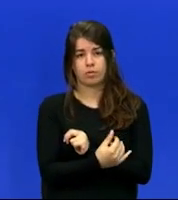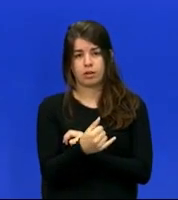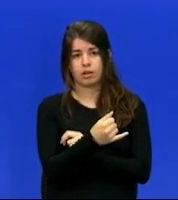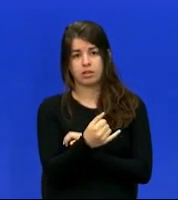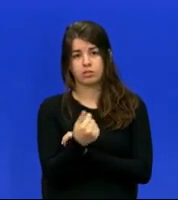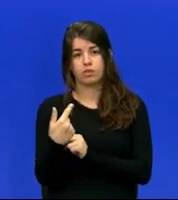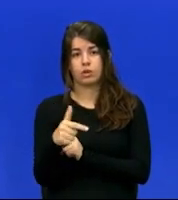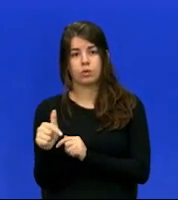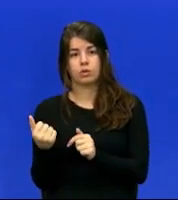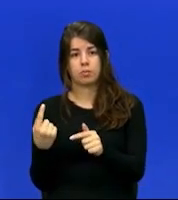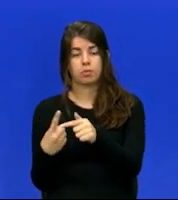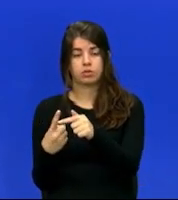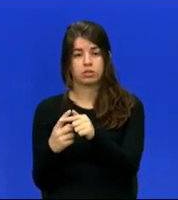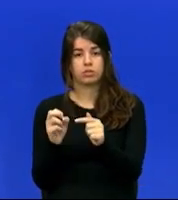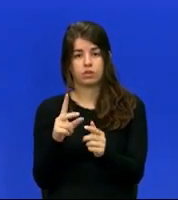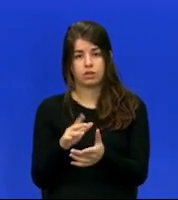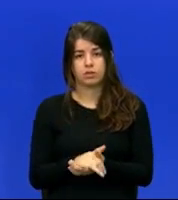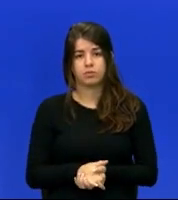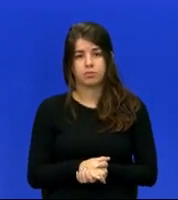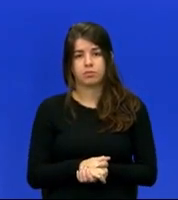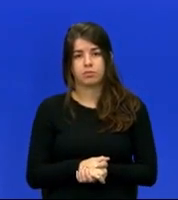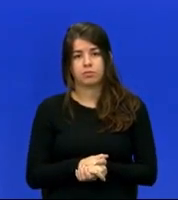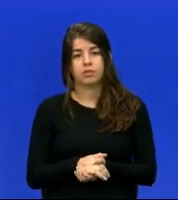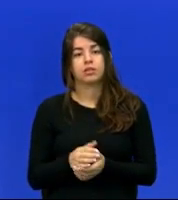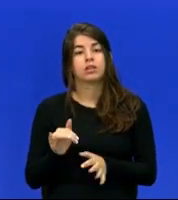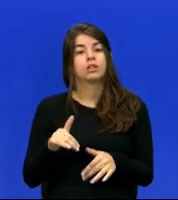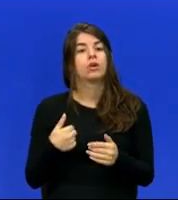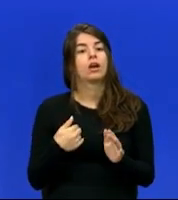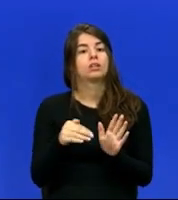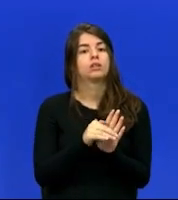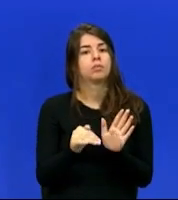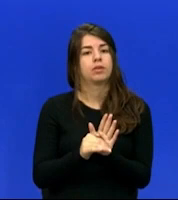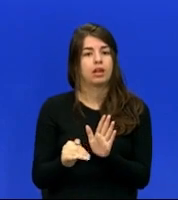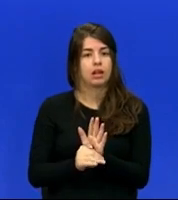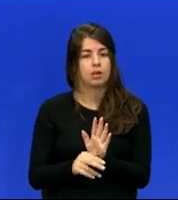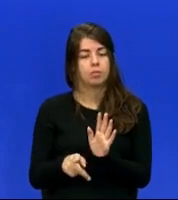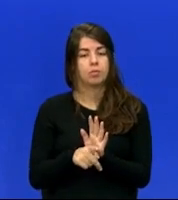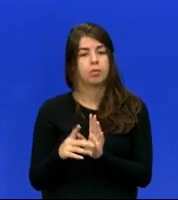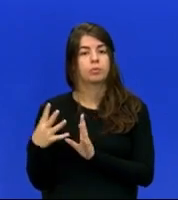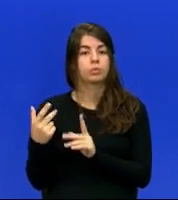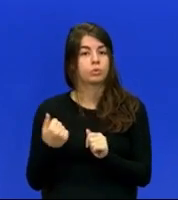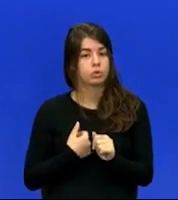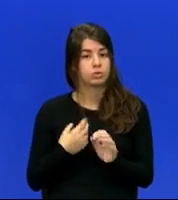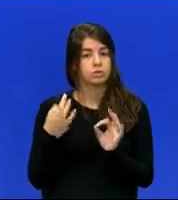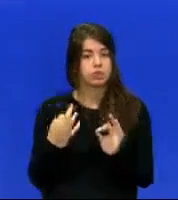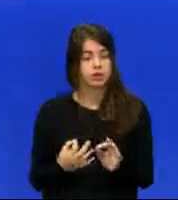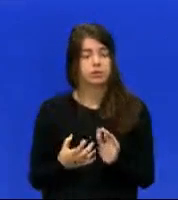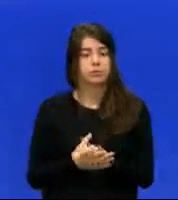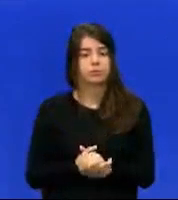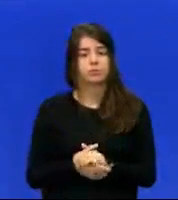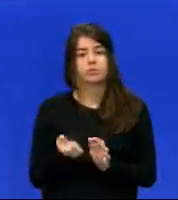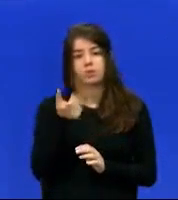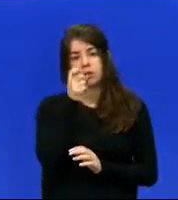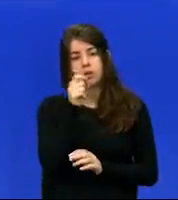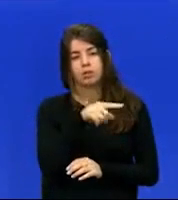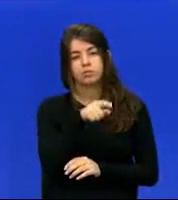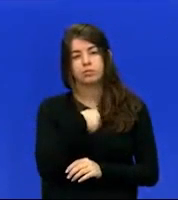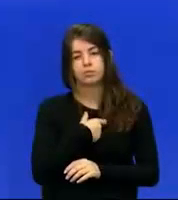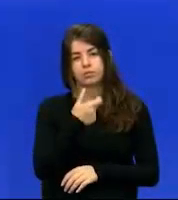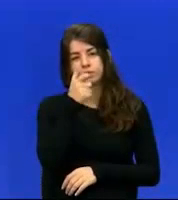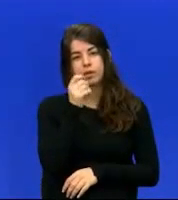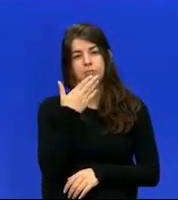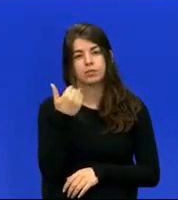valores positivos, ok? Então, essas tabelas já são todas tabeladas. Aqui só para você ter